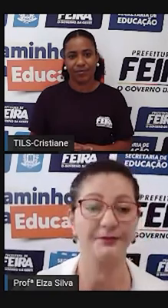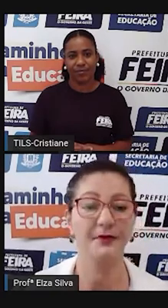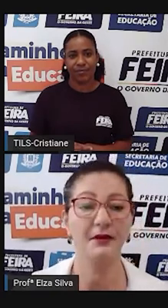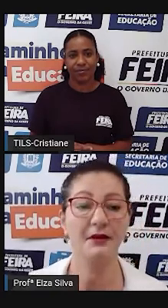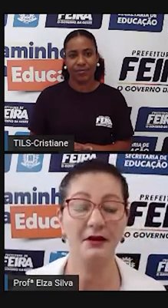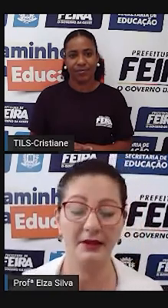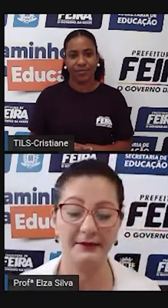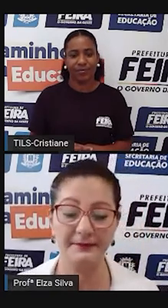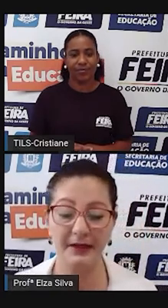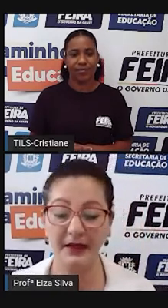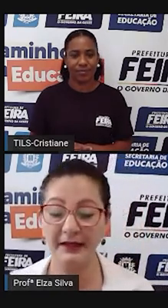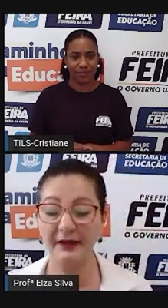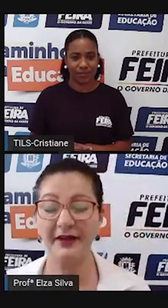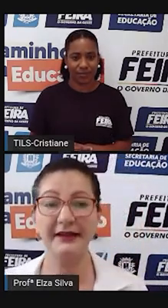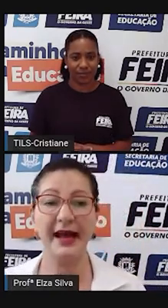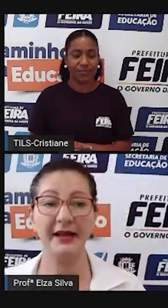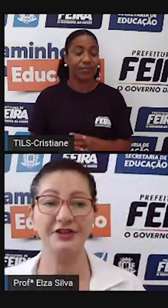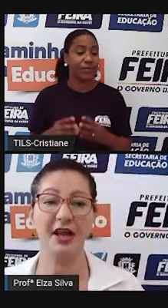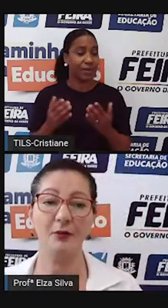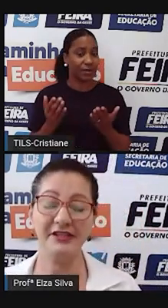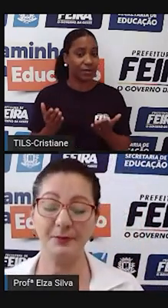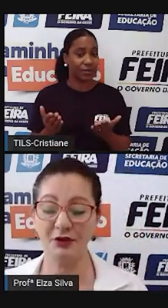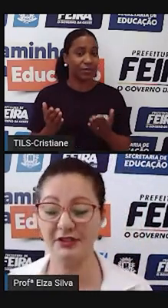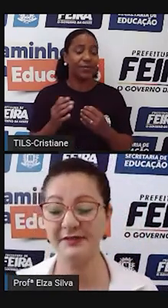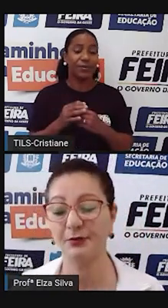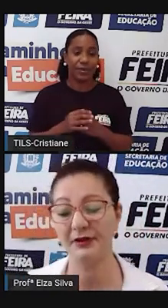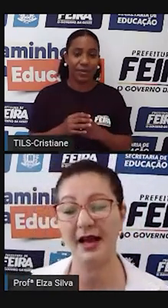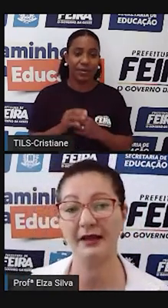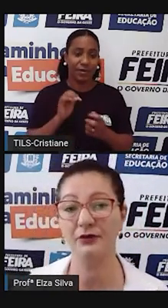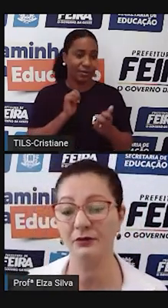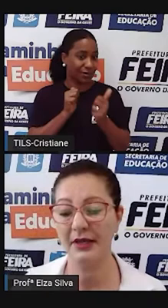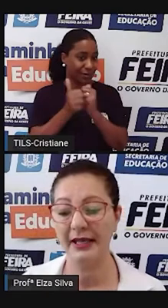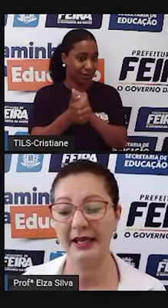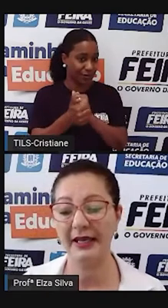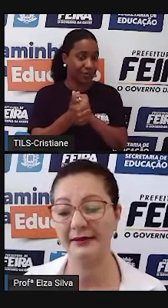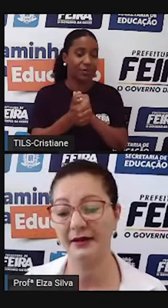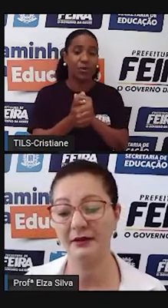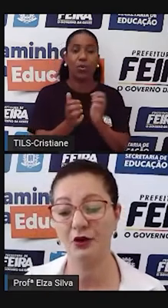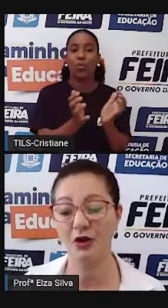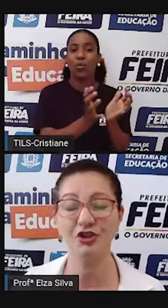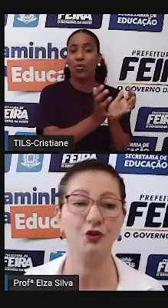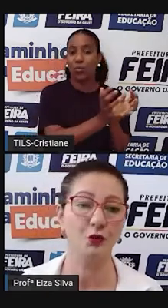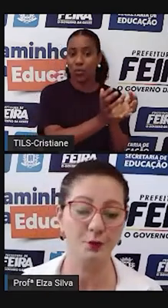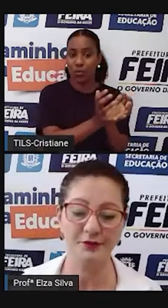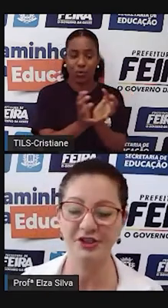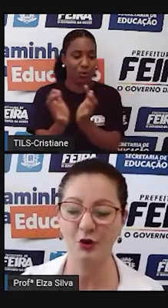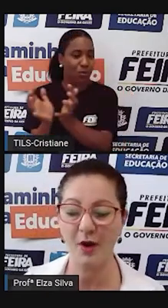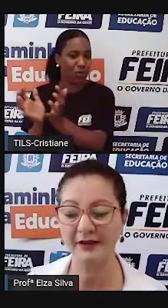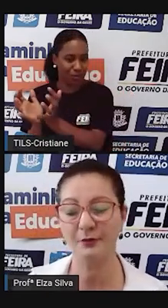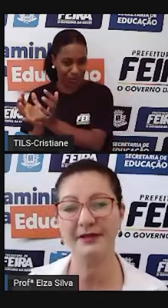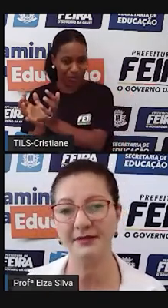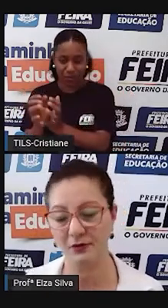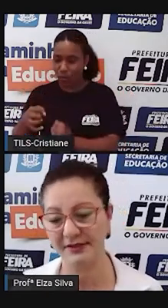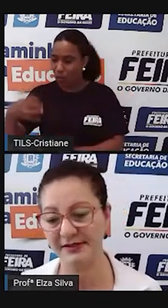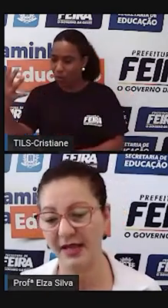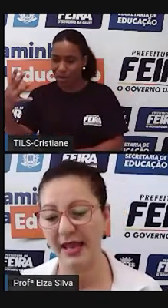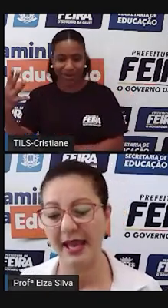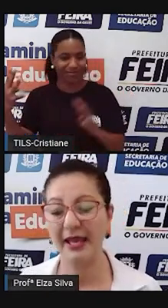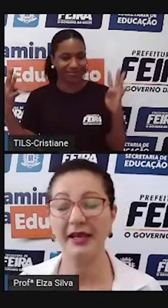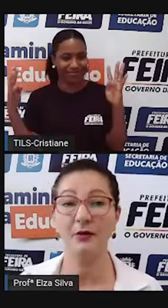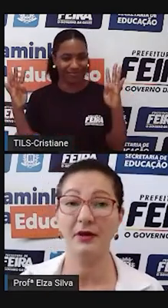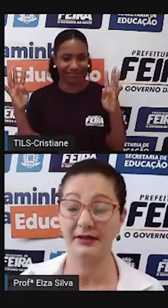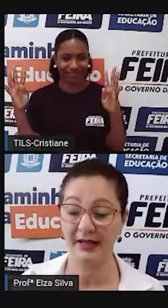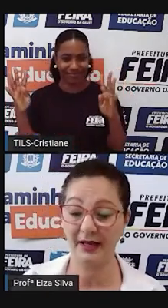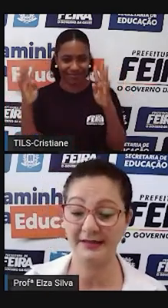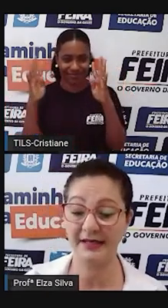N-G, curling. Na verdade, é um esporte disputado entre dois grupos de quatro pessoas,